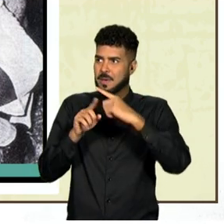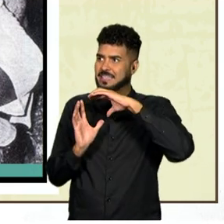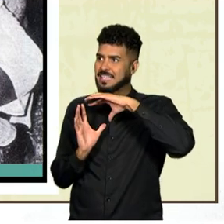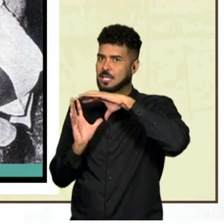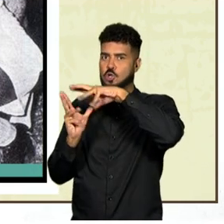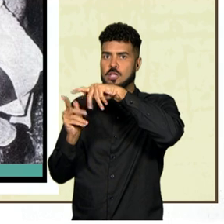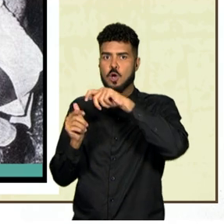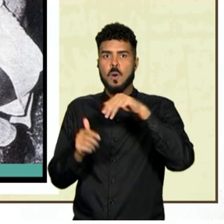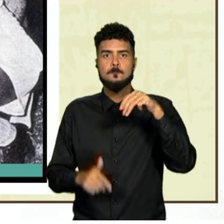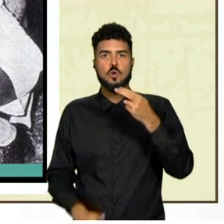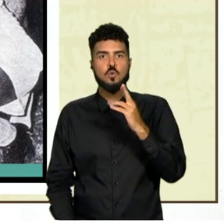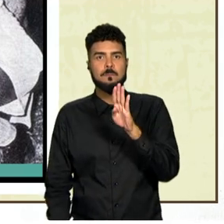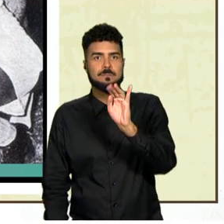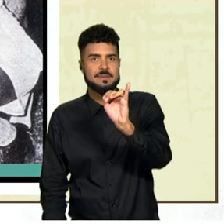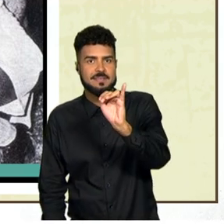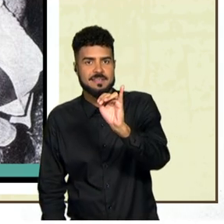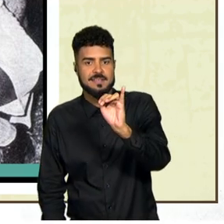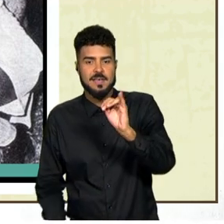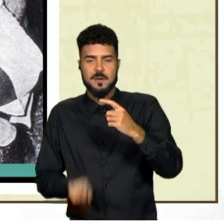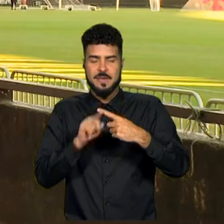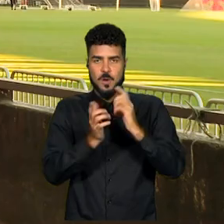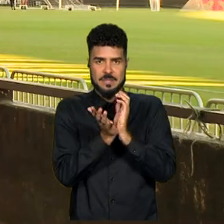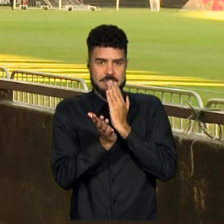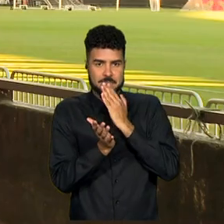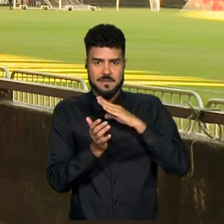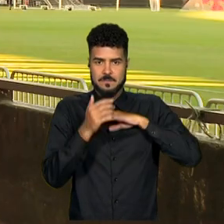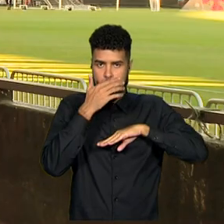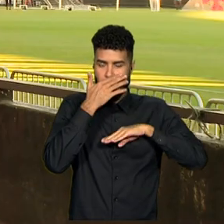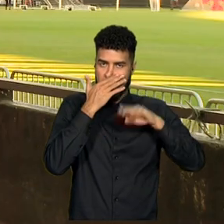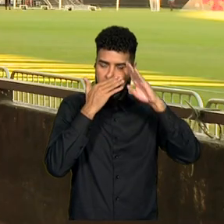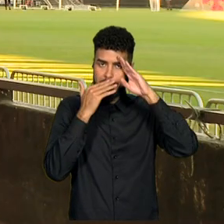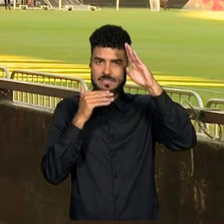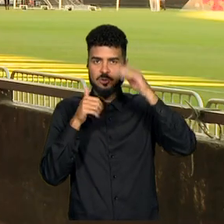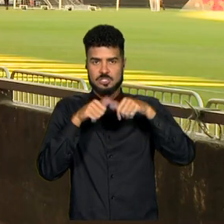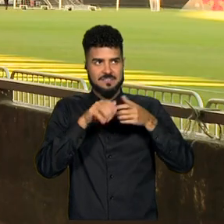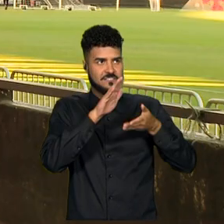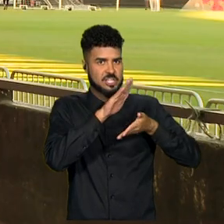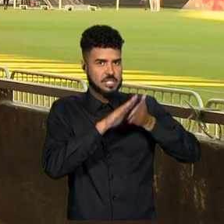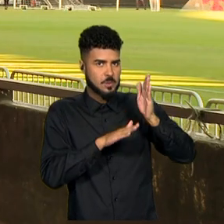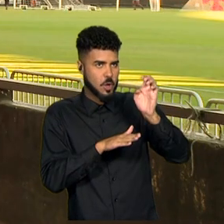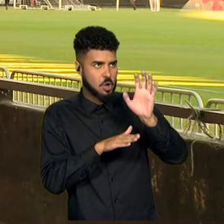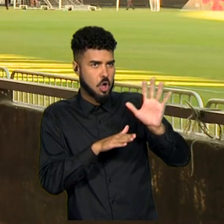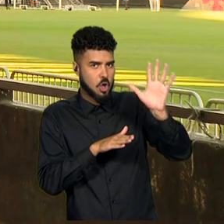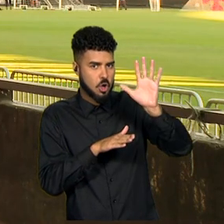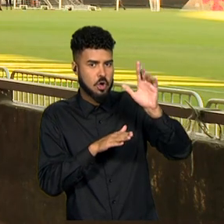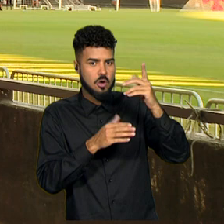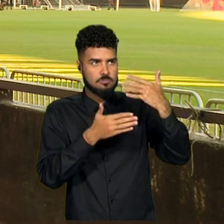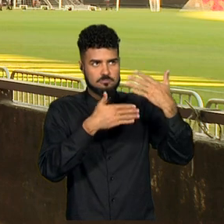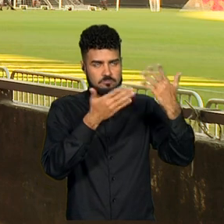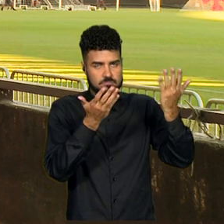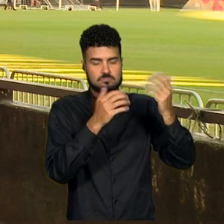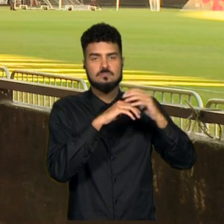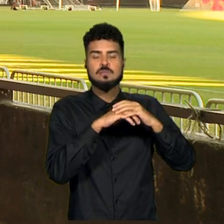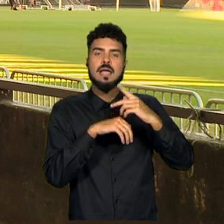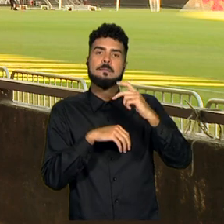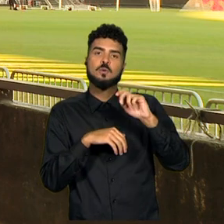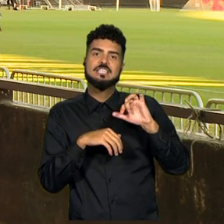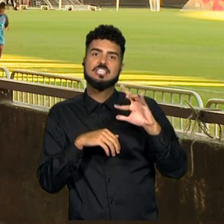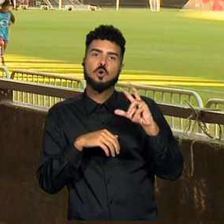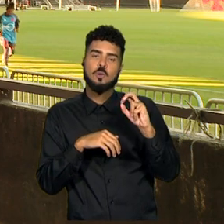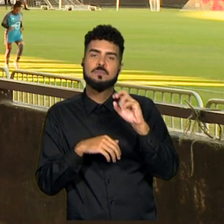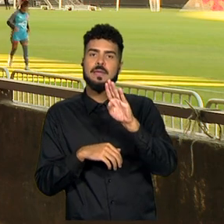internacional do Morumbi. A equipe do Vasco principal estava excursionando na Europa. Paulinho e